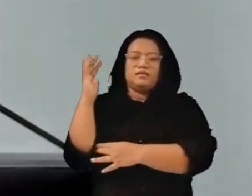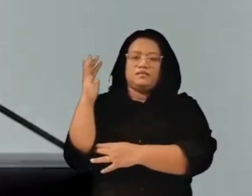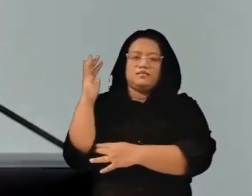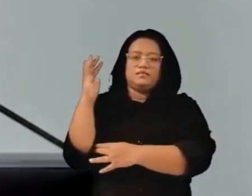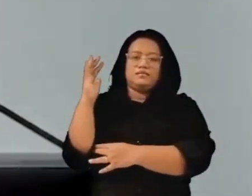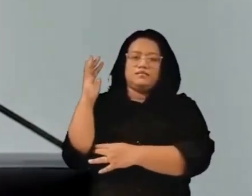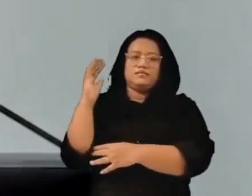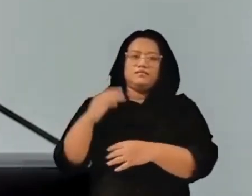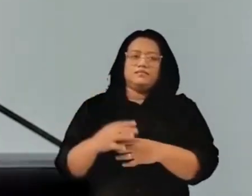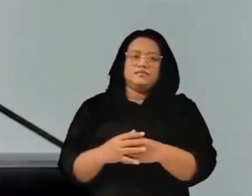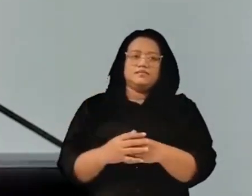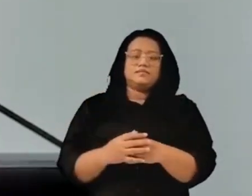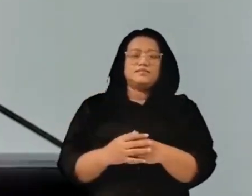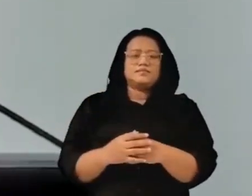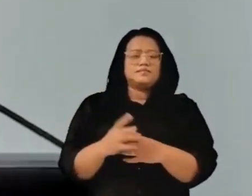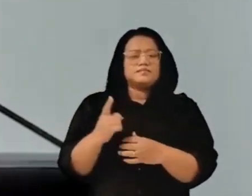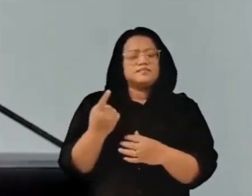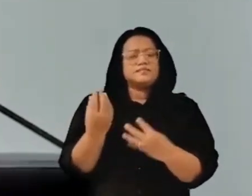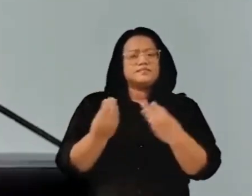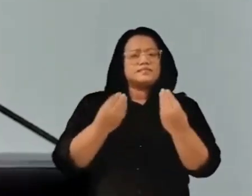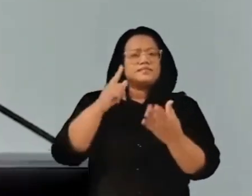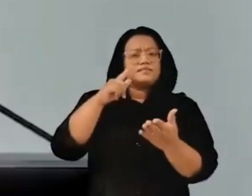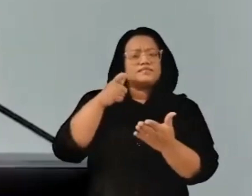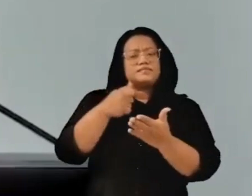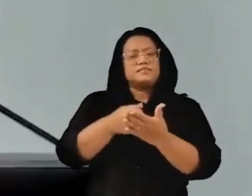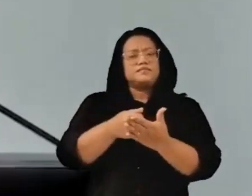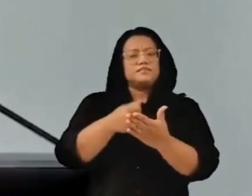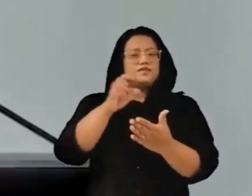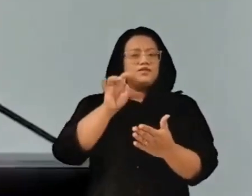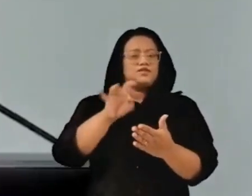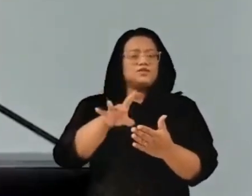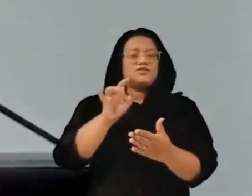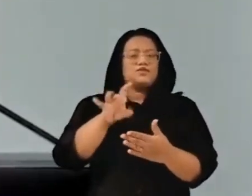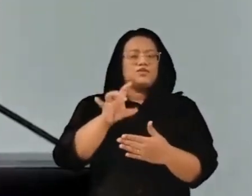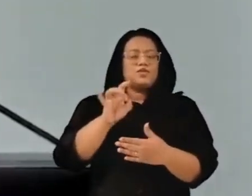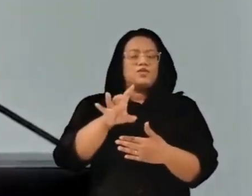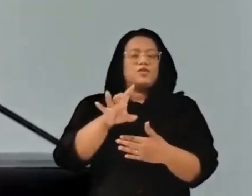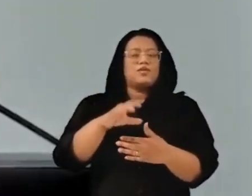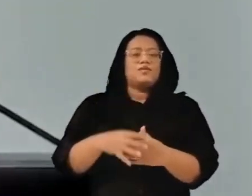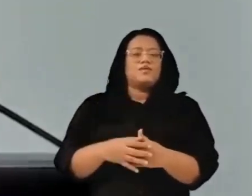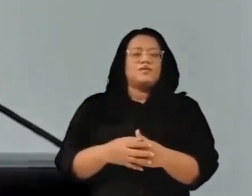e se decidirem com base apenas